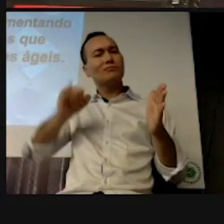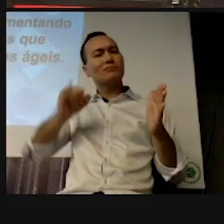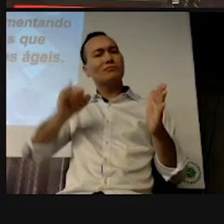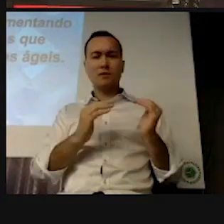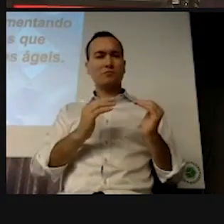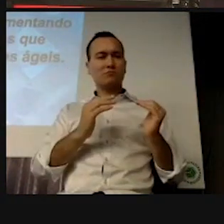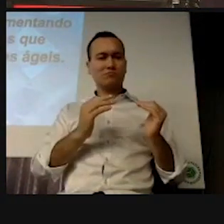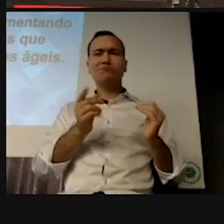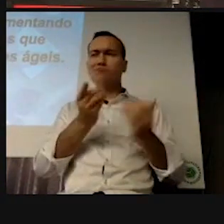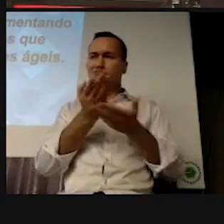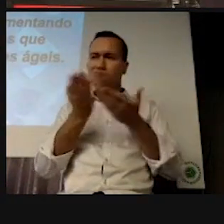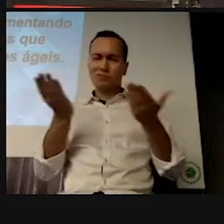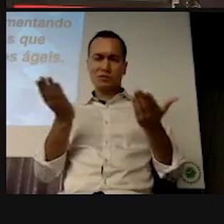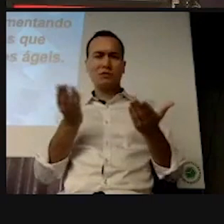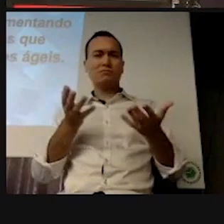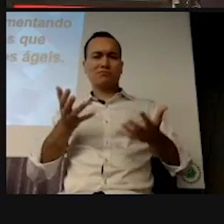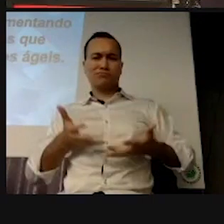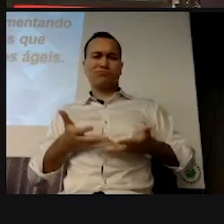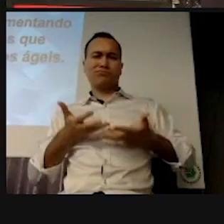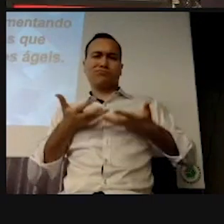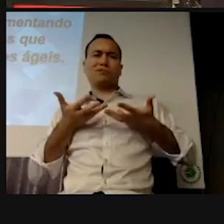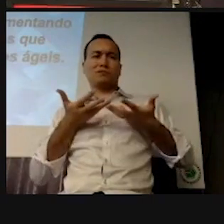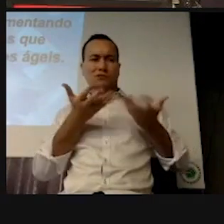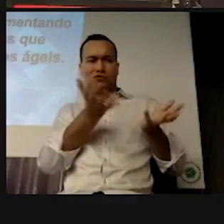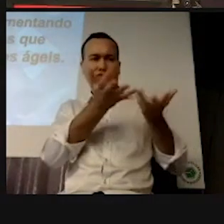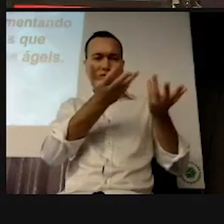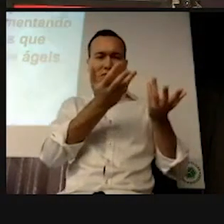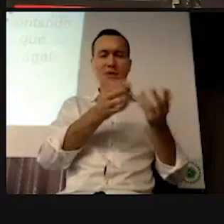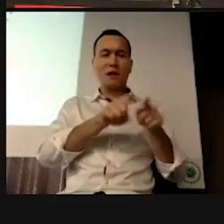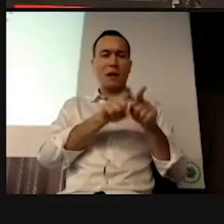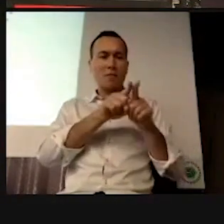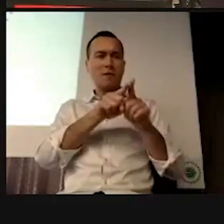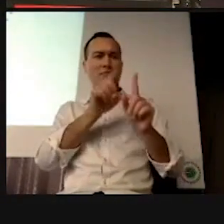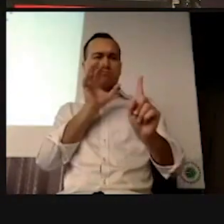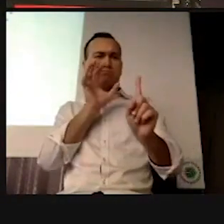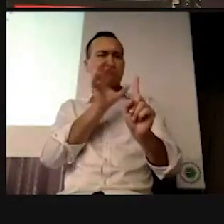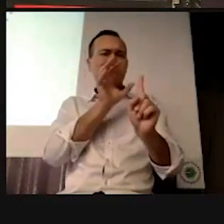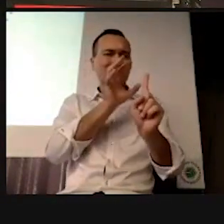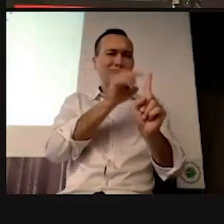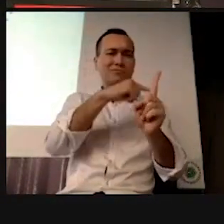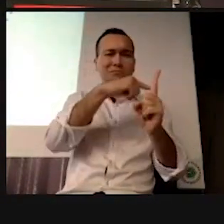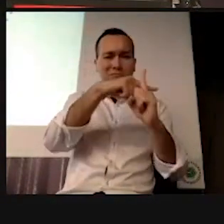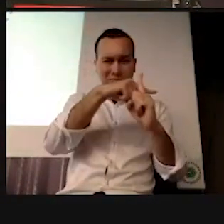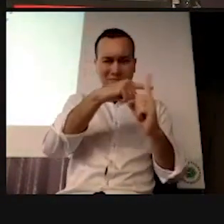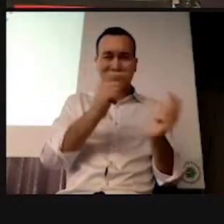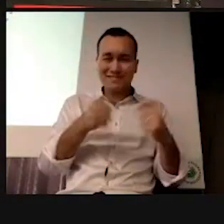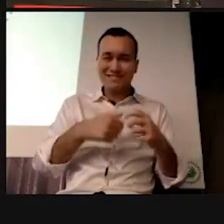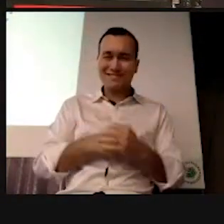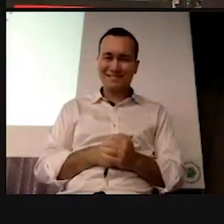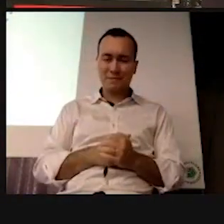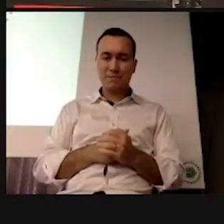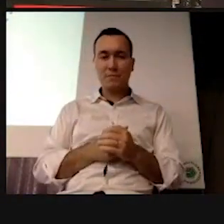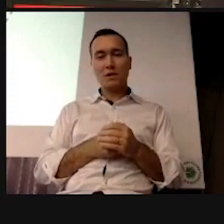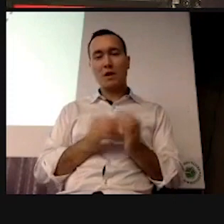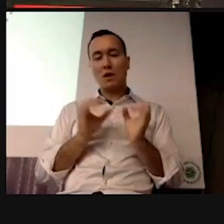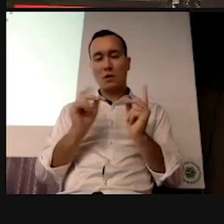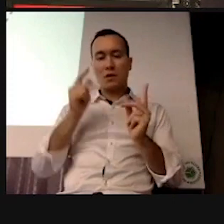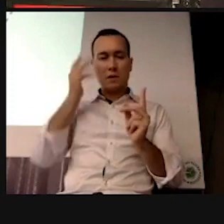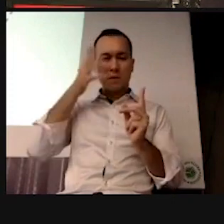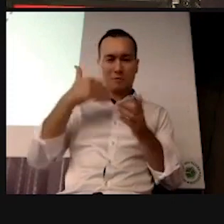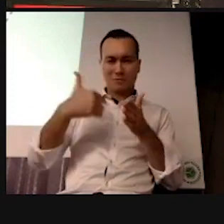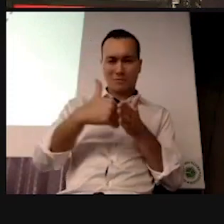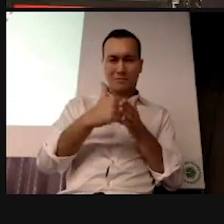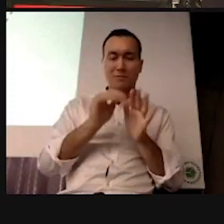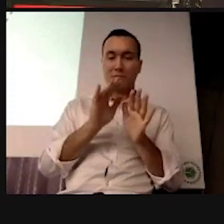impacto. Só para trazer insights para vocês e fechando aqui, né? Existem novas formas quando a gente fala de ser um RH